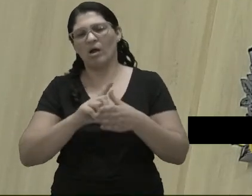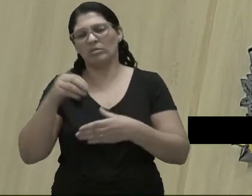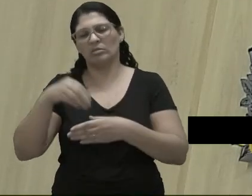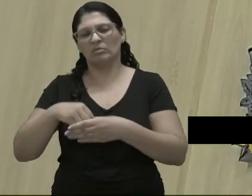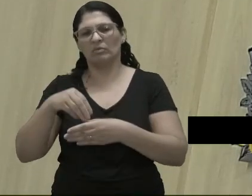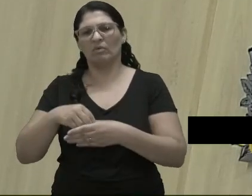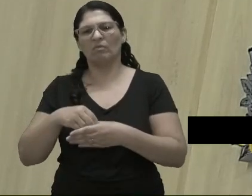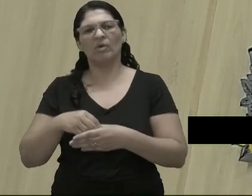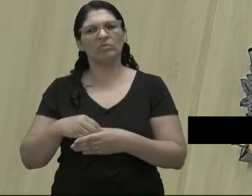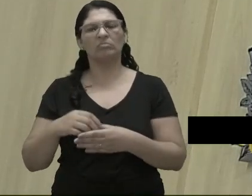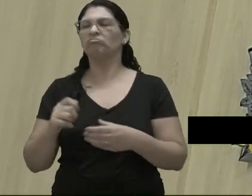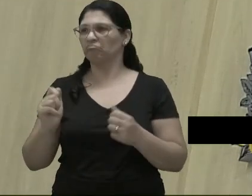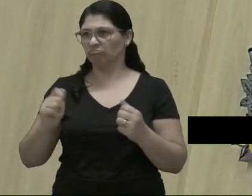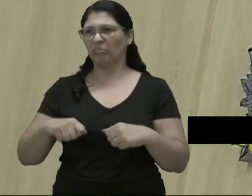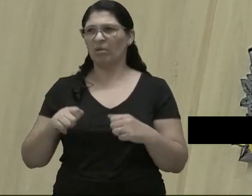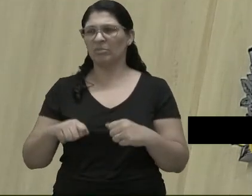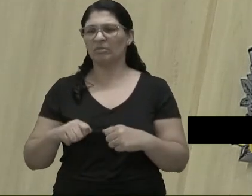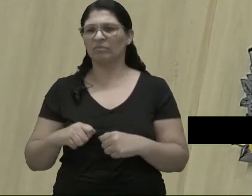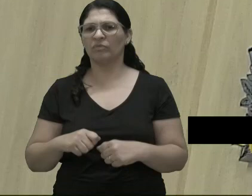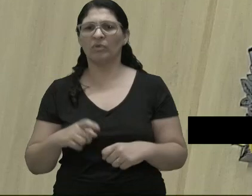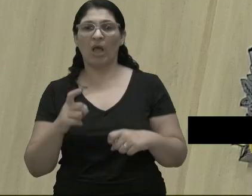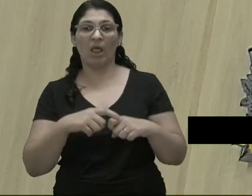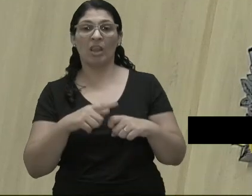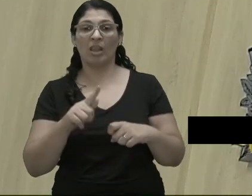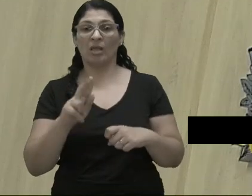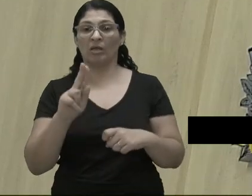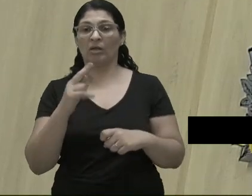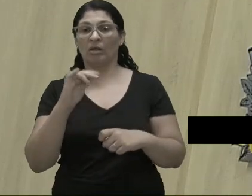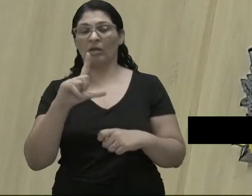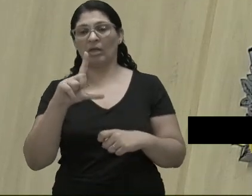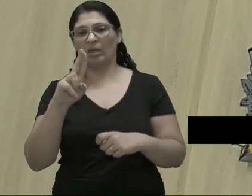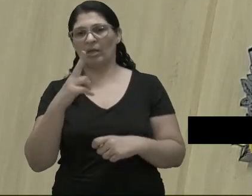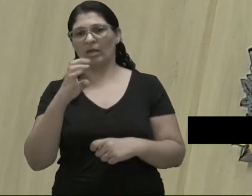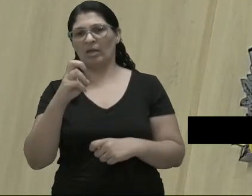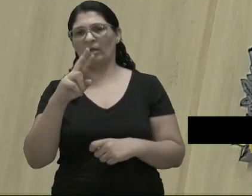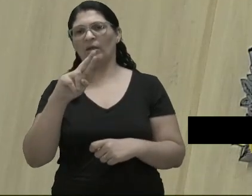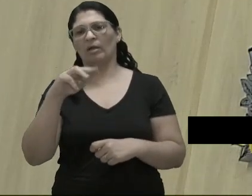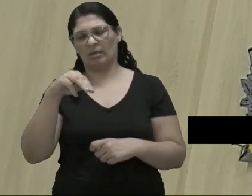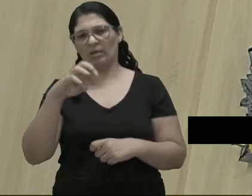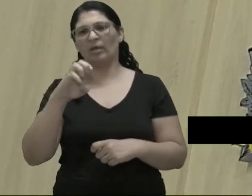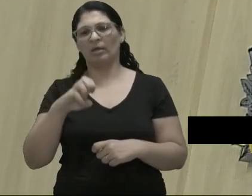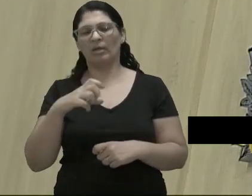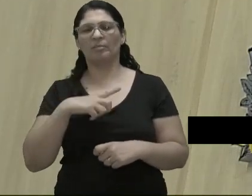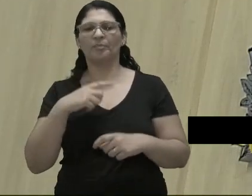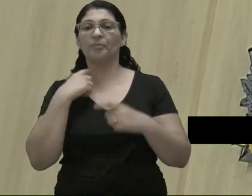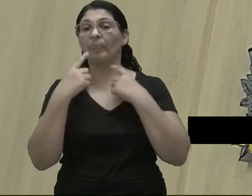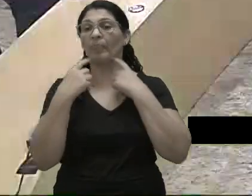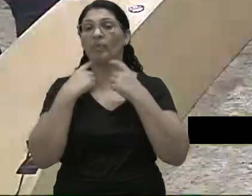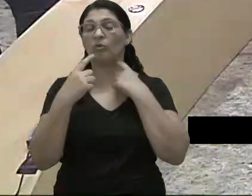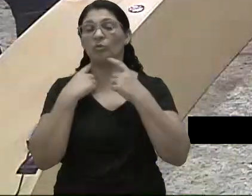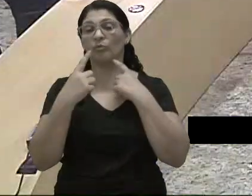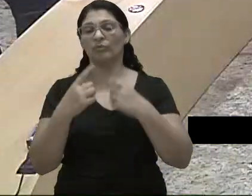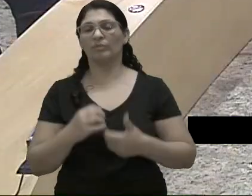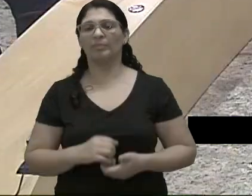voto. Doutor Guilherme? Por gentileza, gostaria de tirar essa dúvida com o procurador da casa.